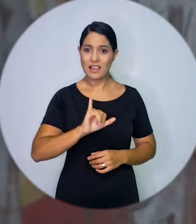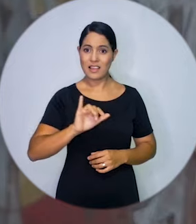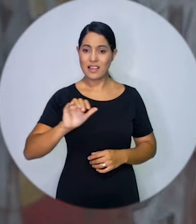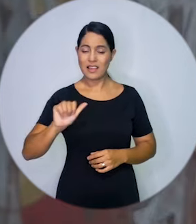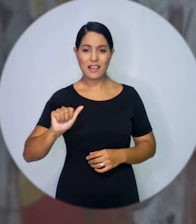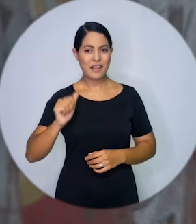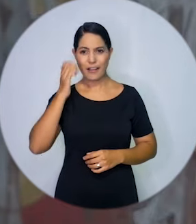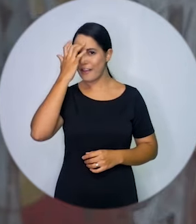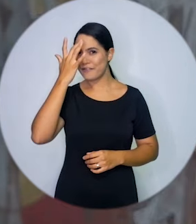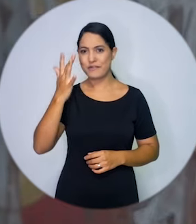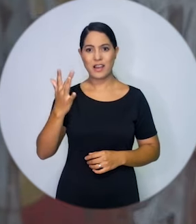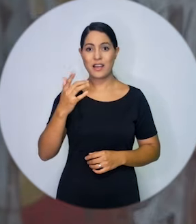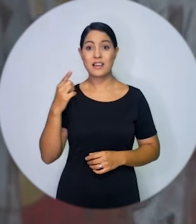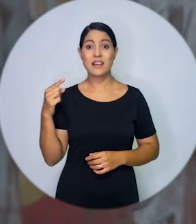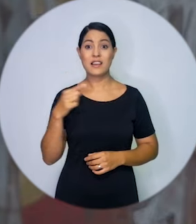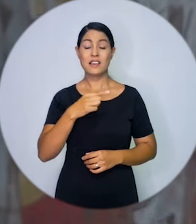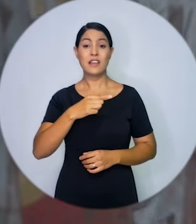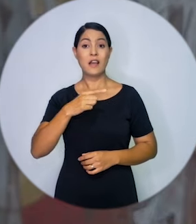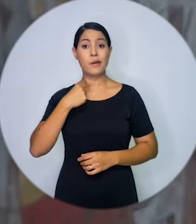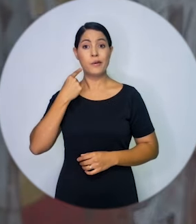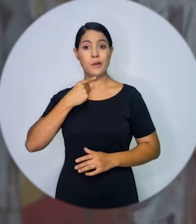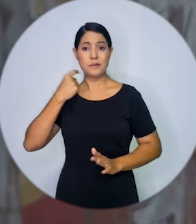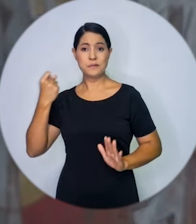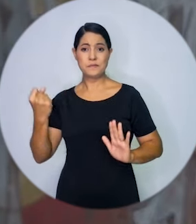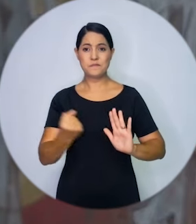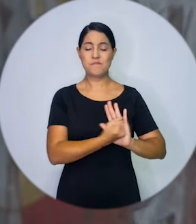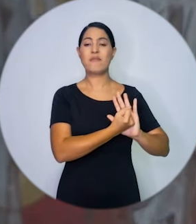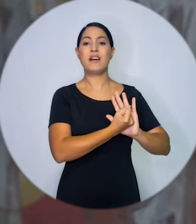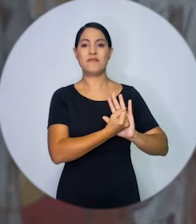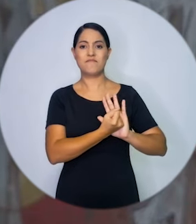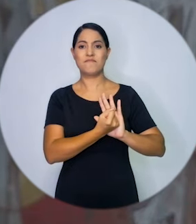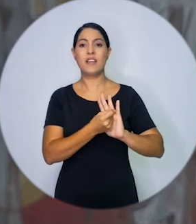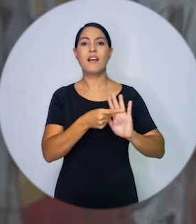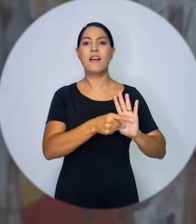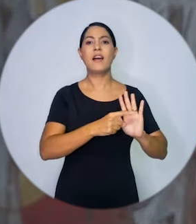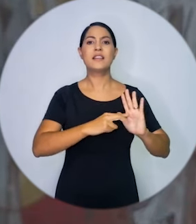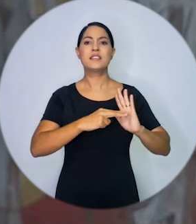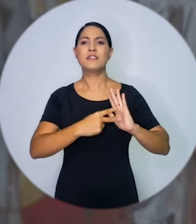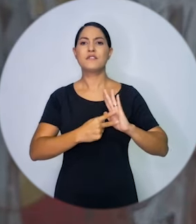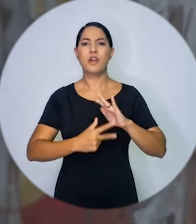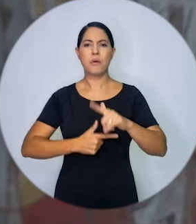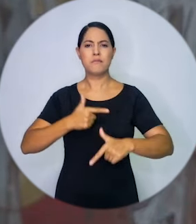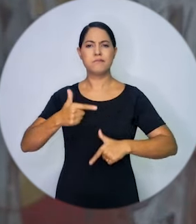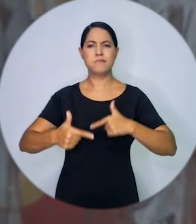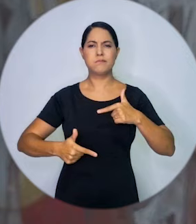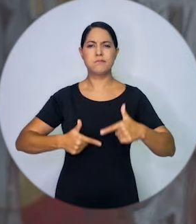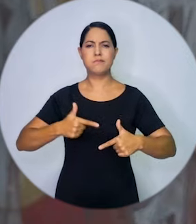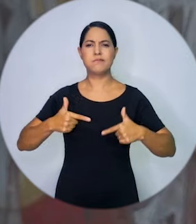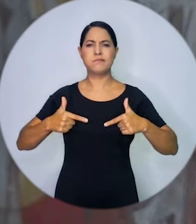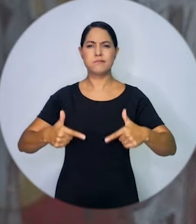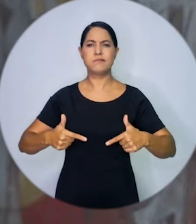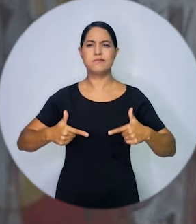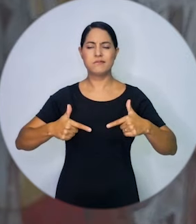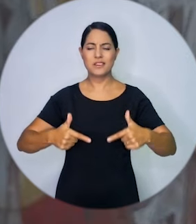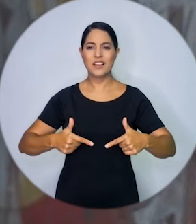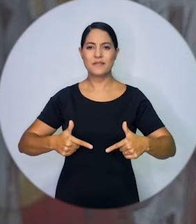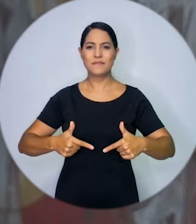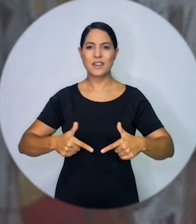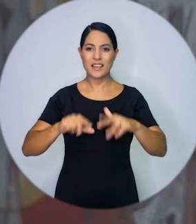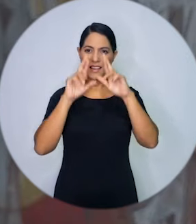estamos falando de um dos principais ícones da advocacia brasileira. Ela é sinônimo de trabalho,